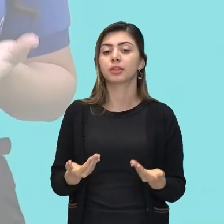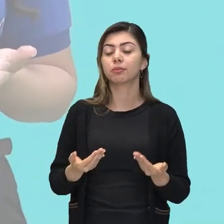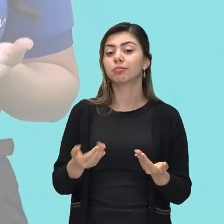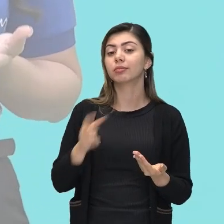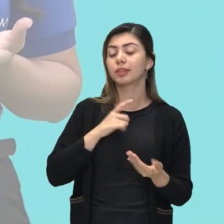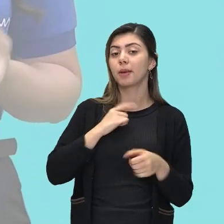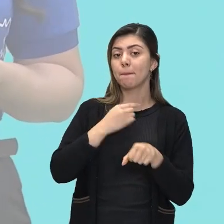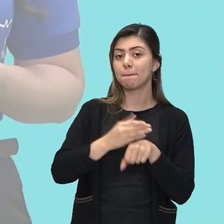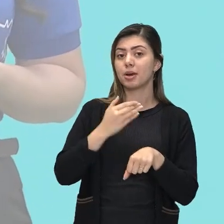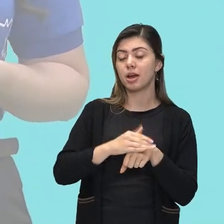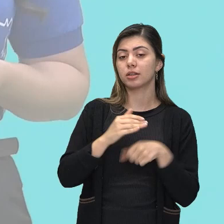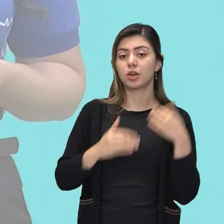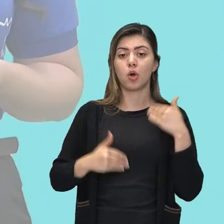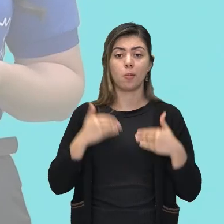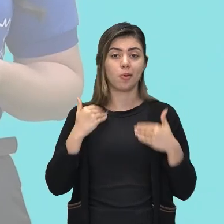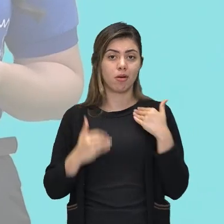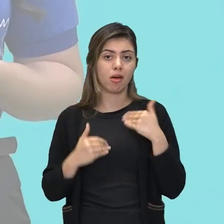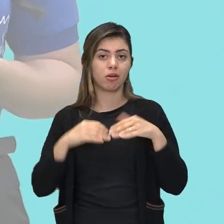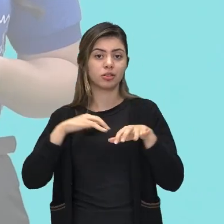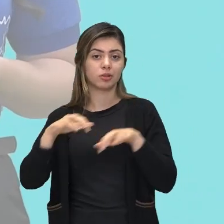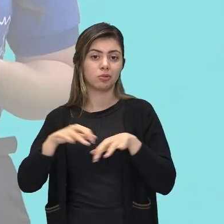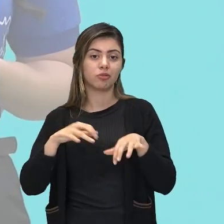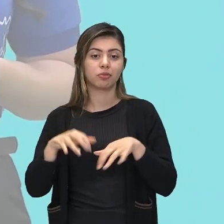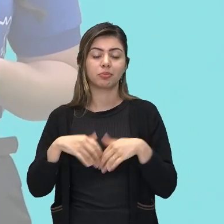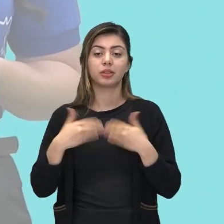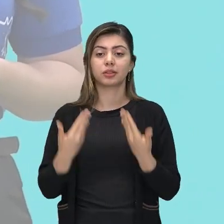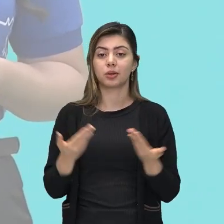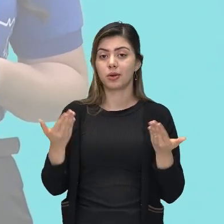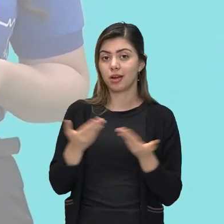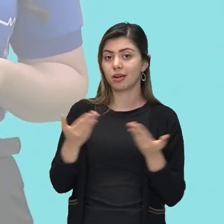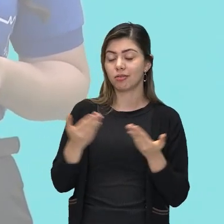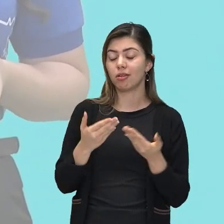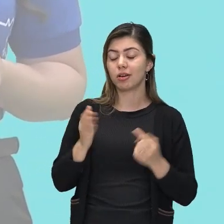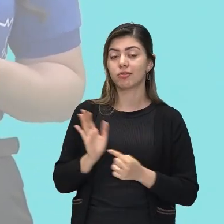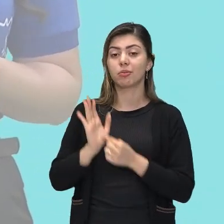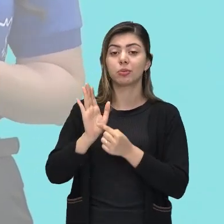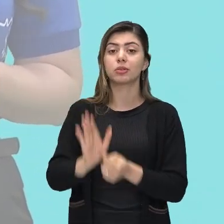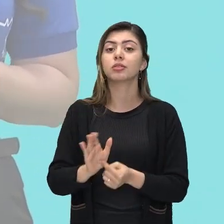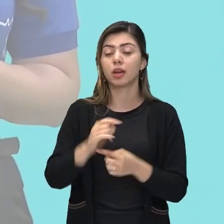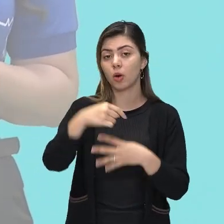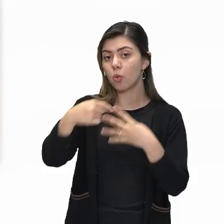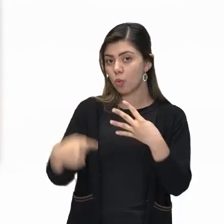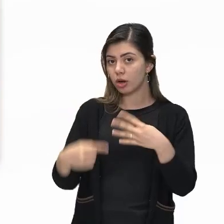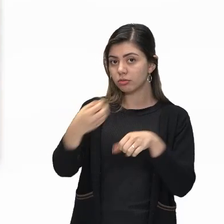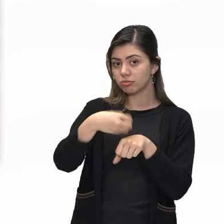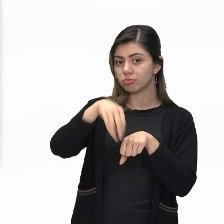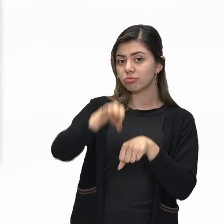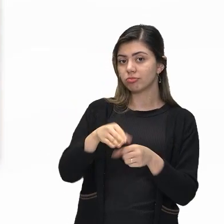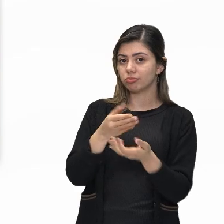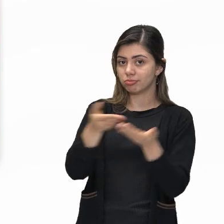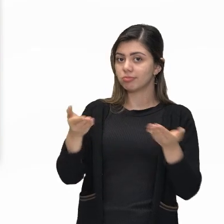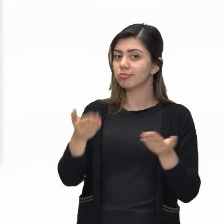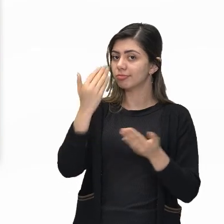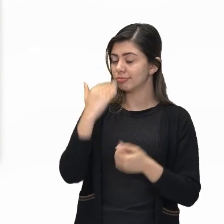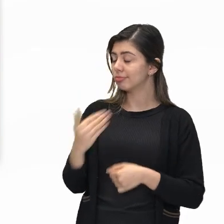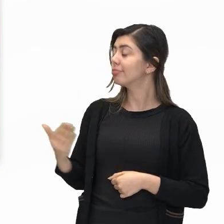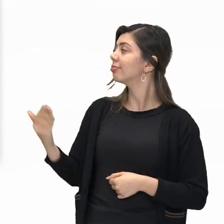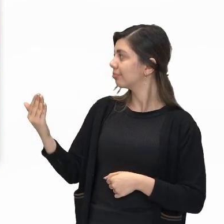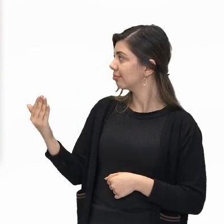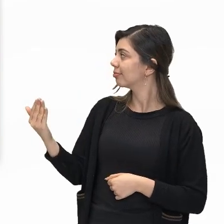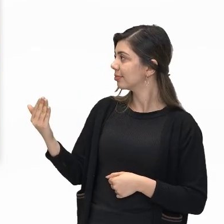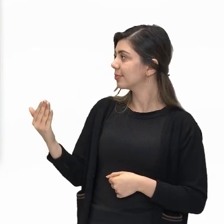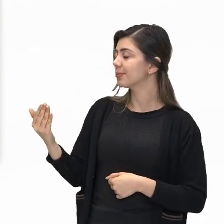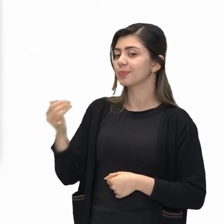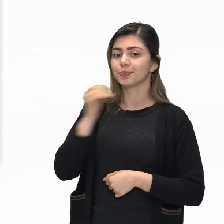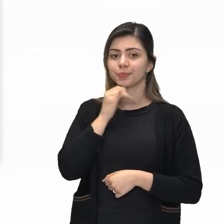de movimento, como alternativas de lazer, eu trago aqui para vocês 4 sugestões que vocês vão observarem na cartela, como,